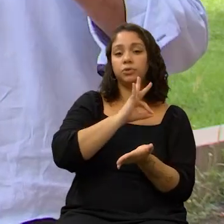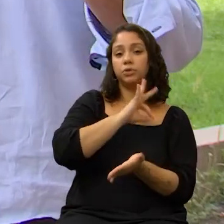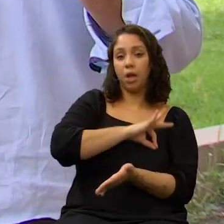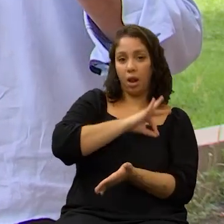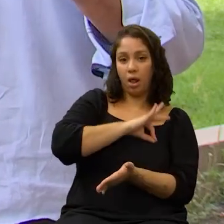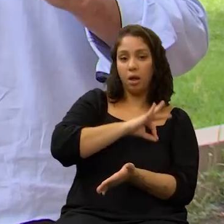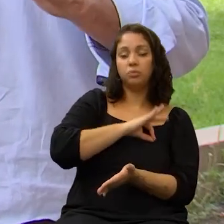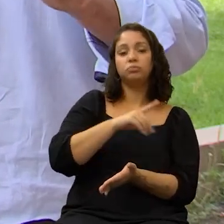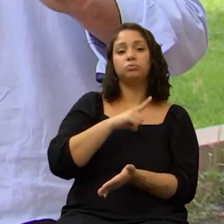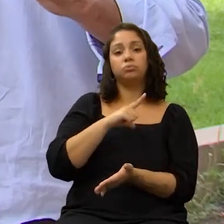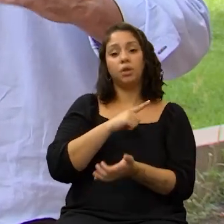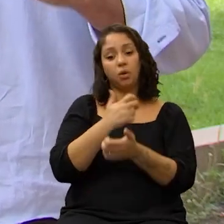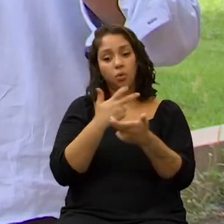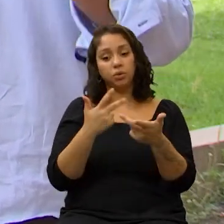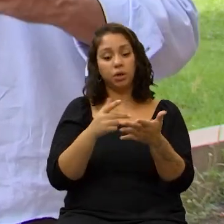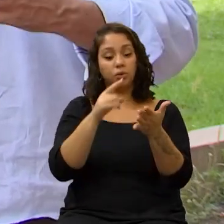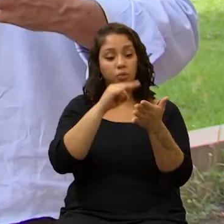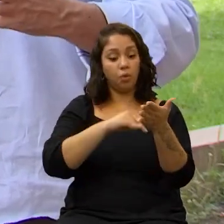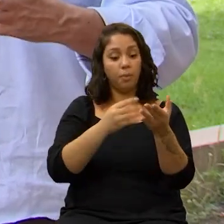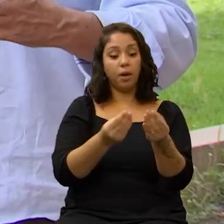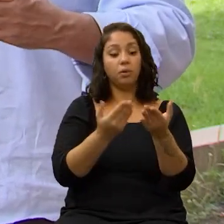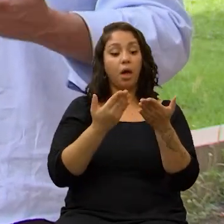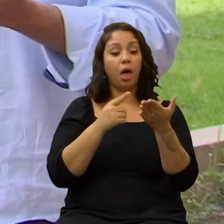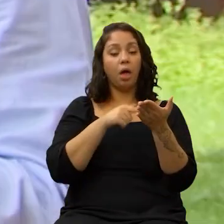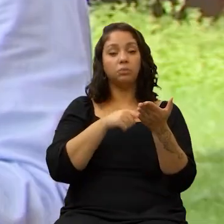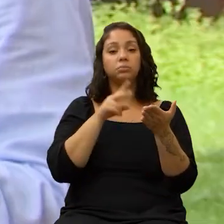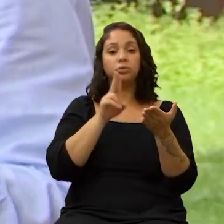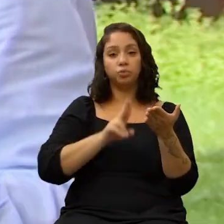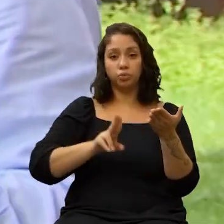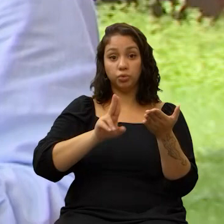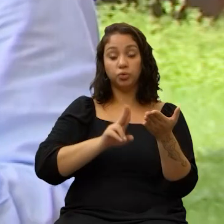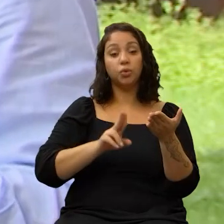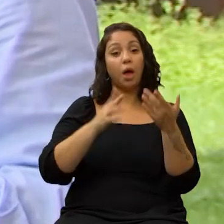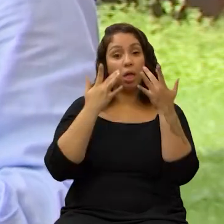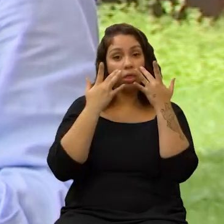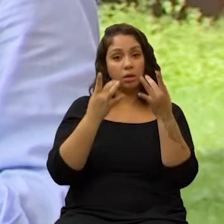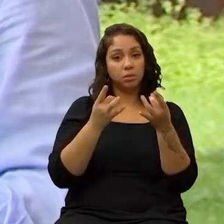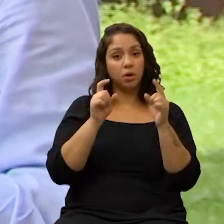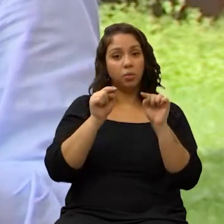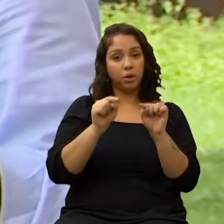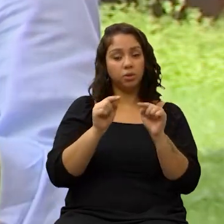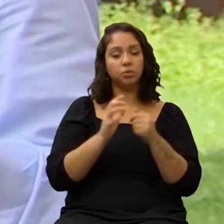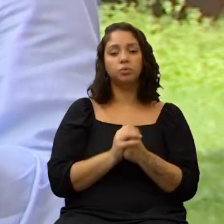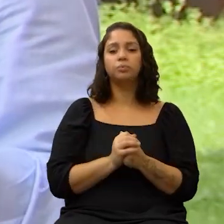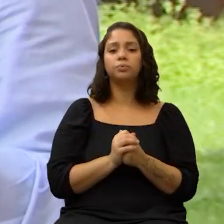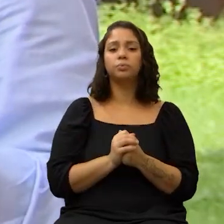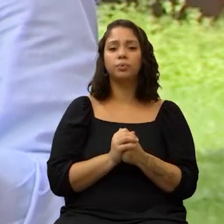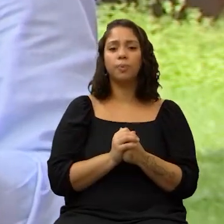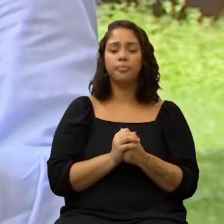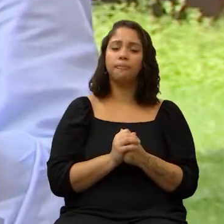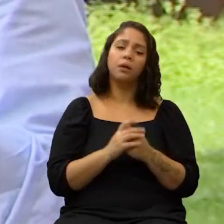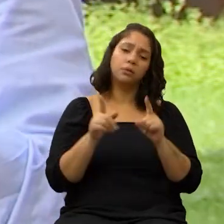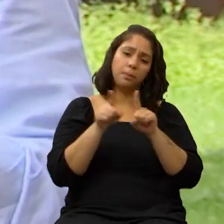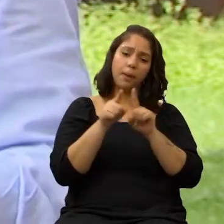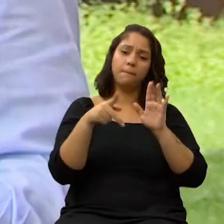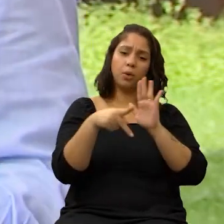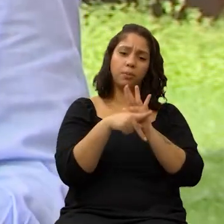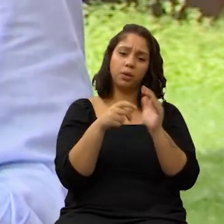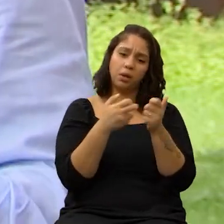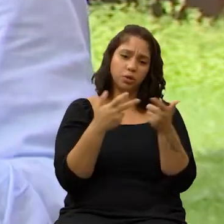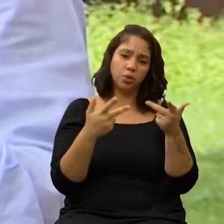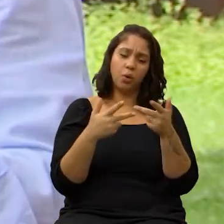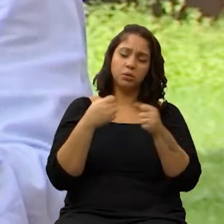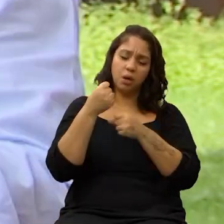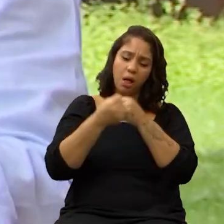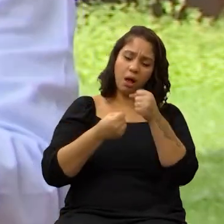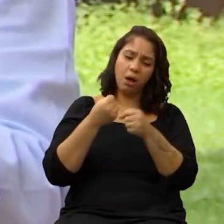período tributário, você recebe esse documento que você usa. Então é importante ficar atento para isso. E propriedades,